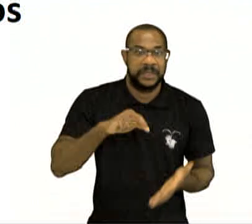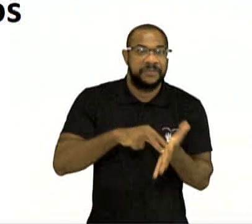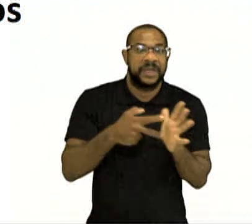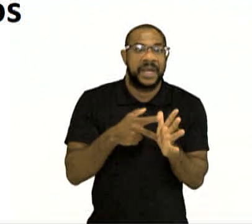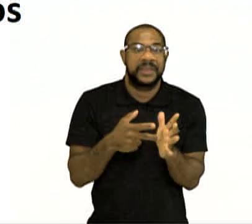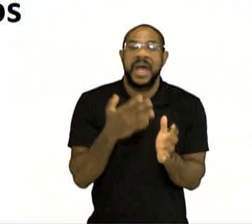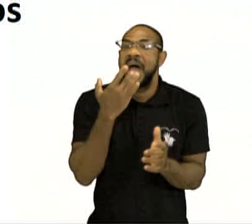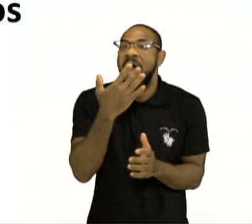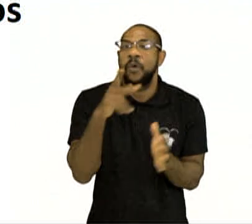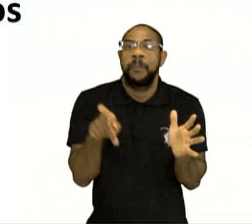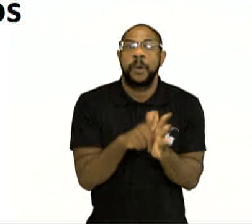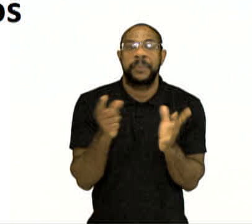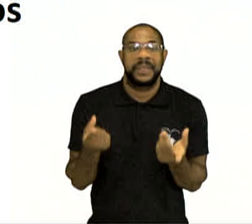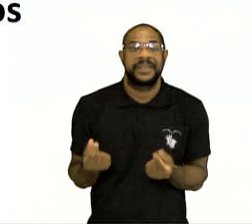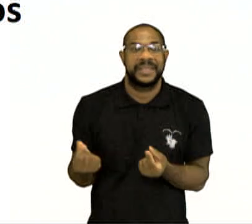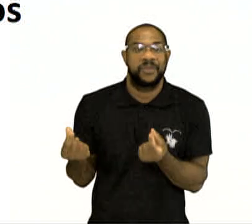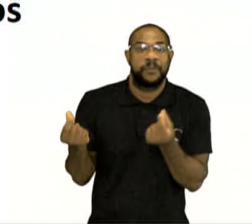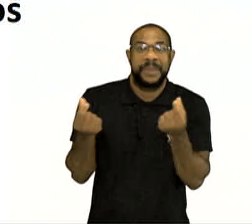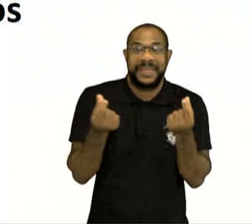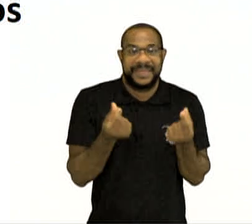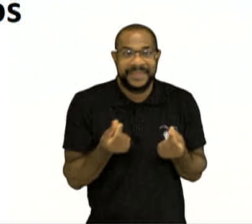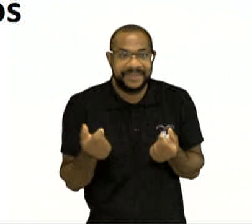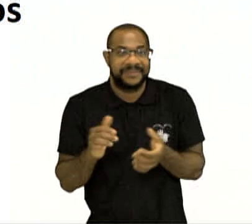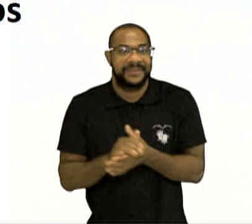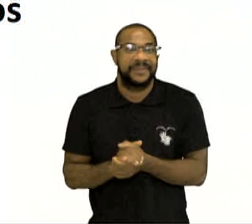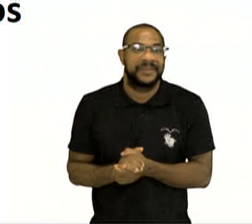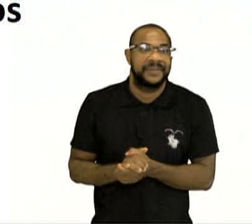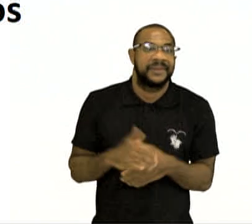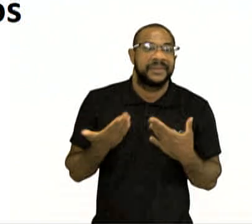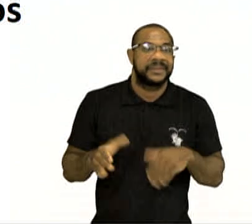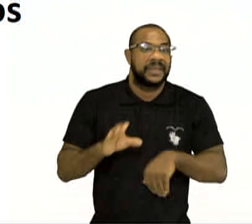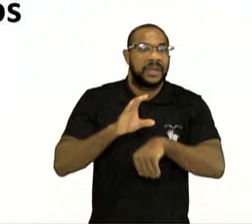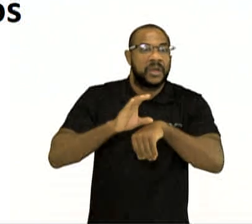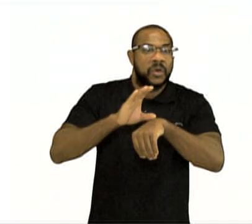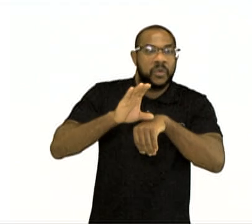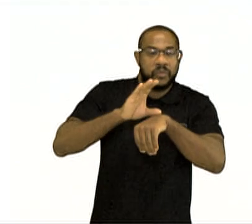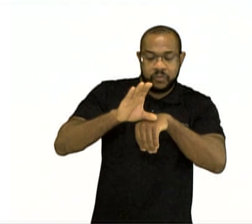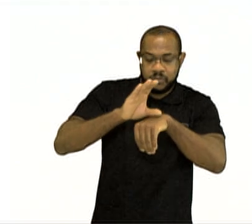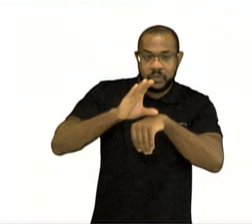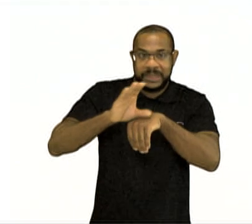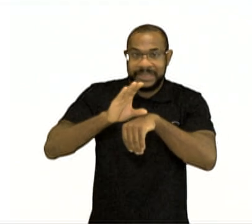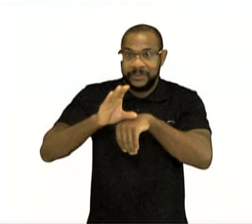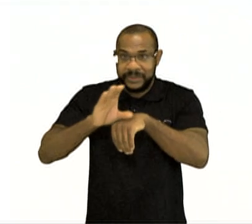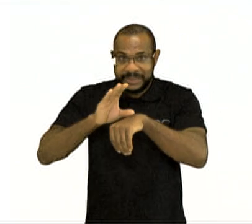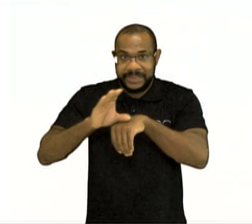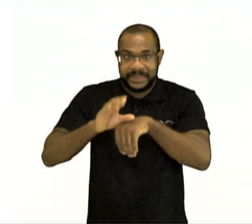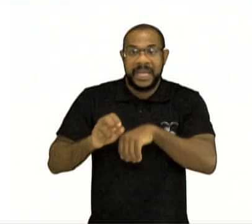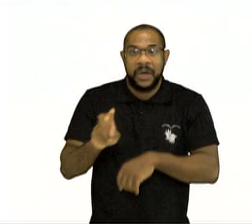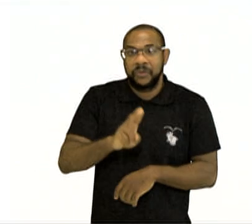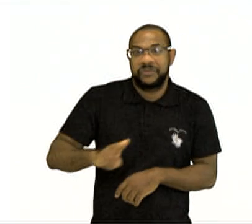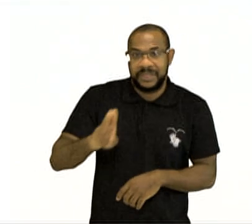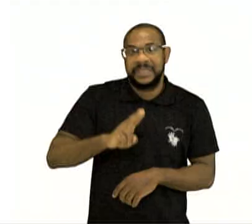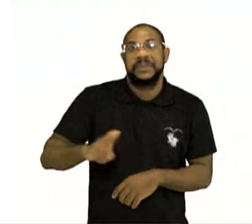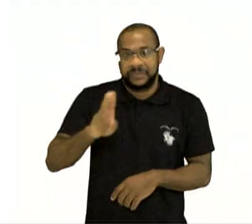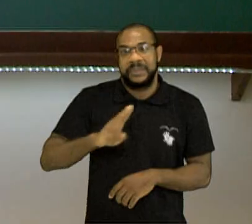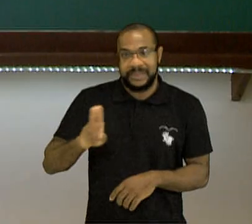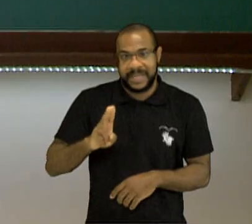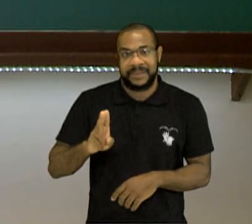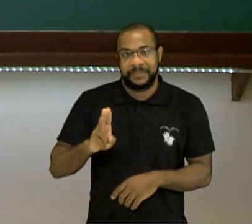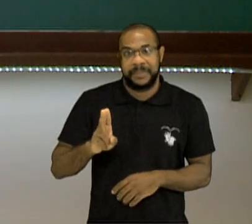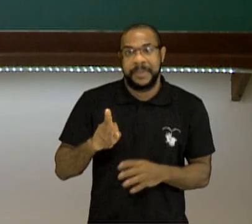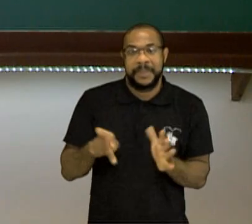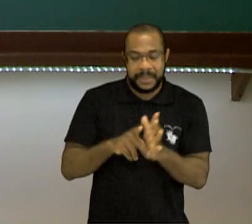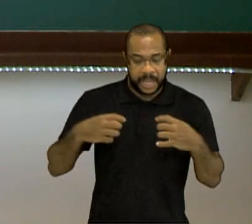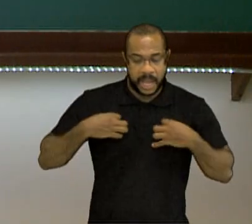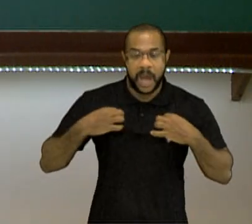cinza, veja só, eram utilizados nos trajes dos camponeses. Bom, o